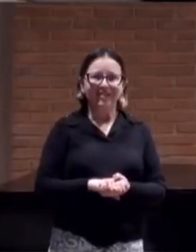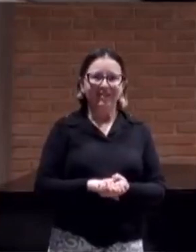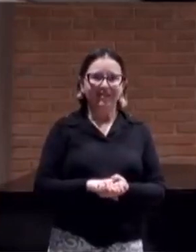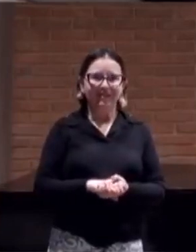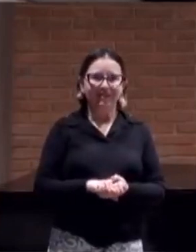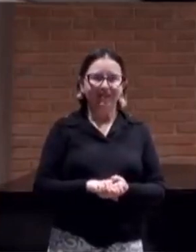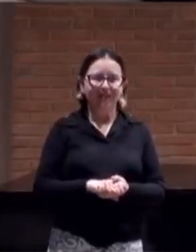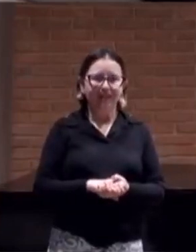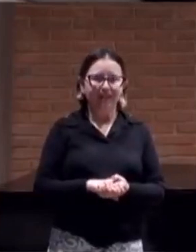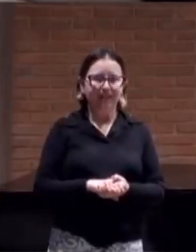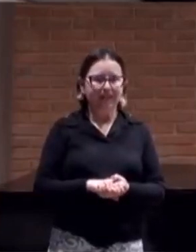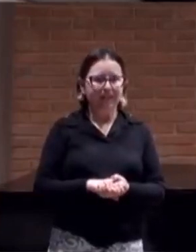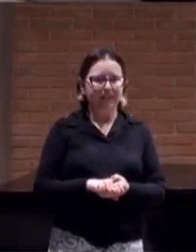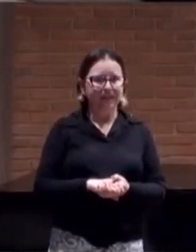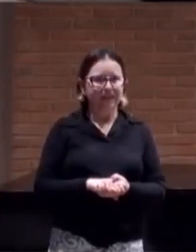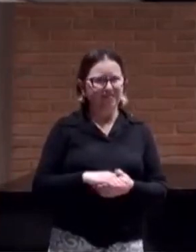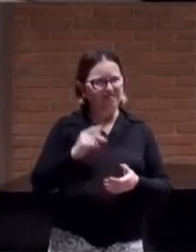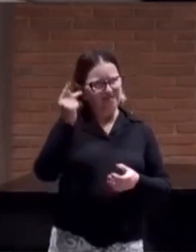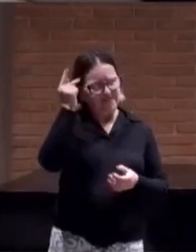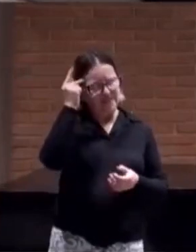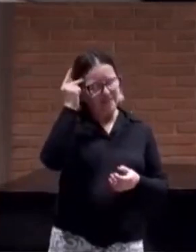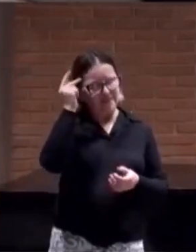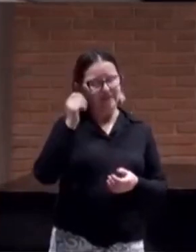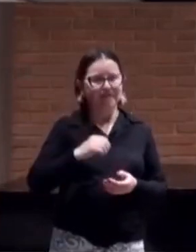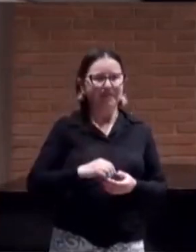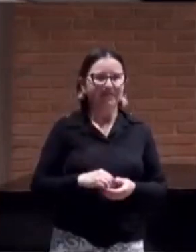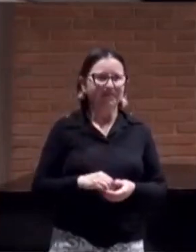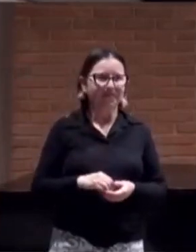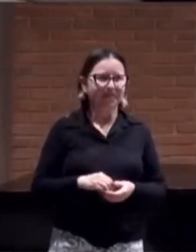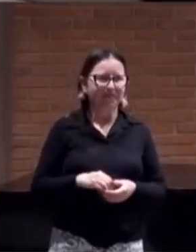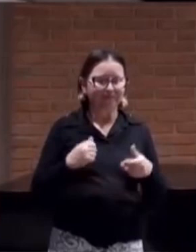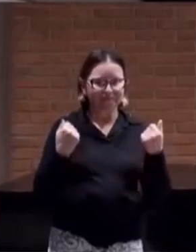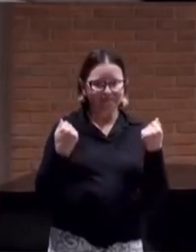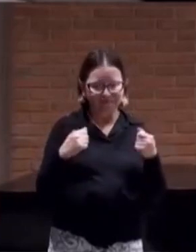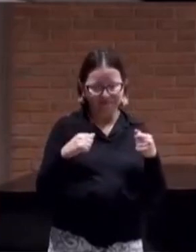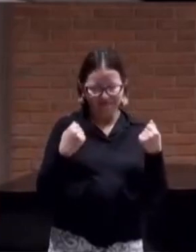Ribeirão Preto. E tinha que